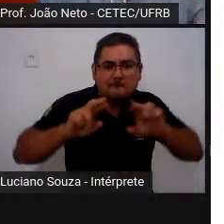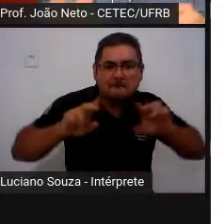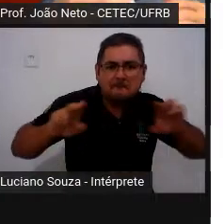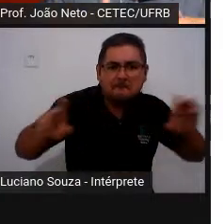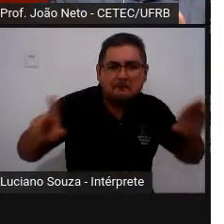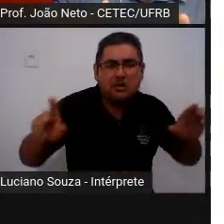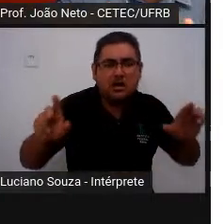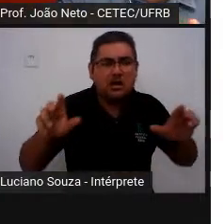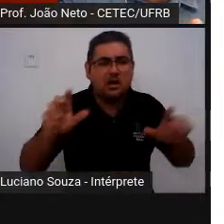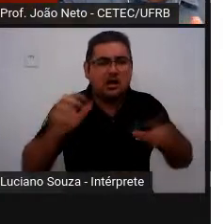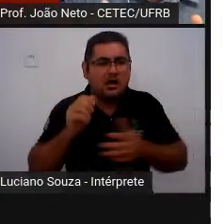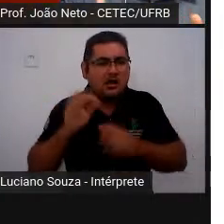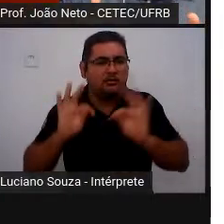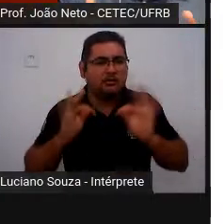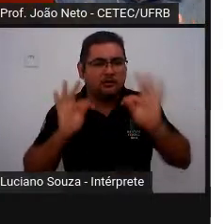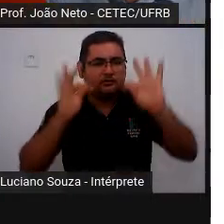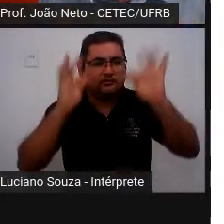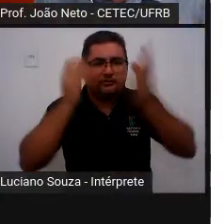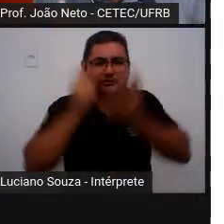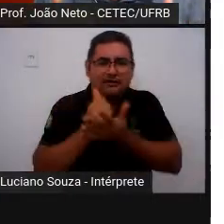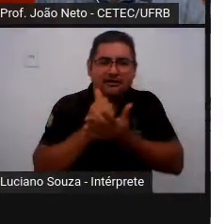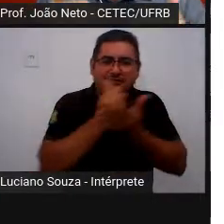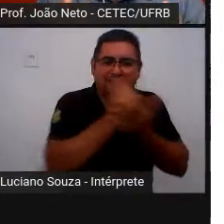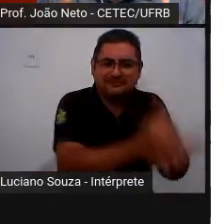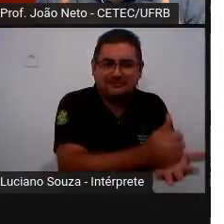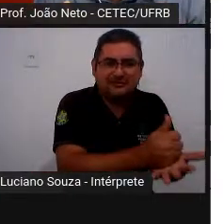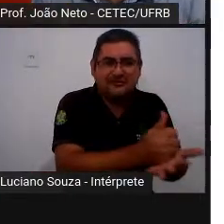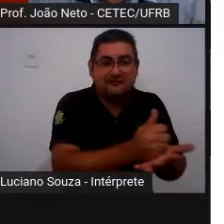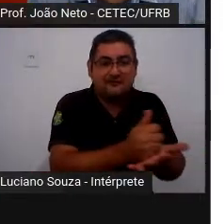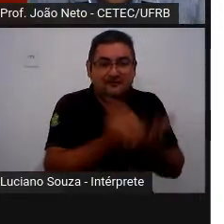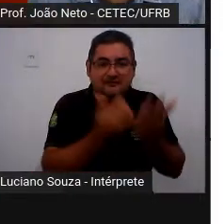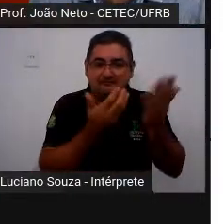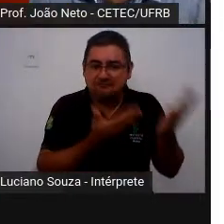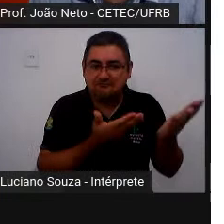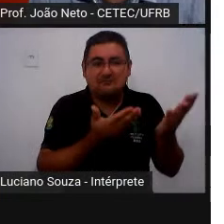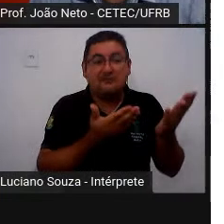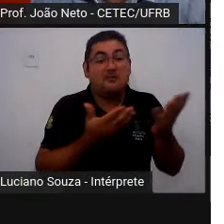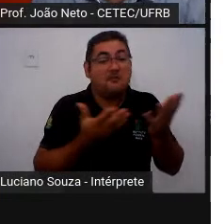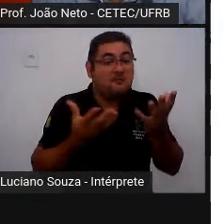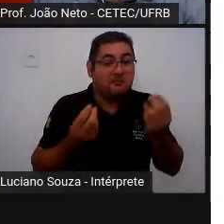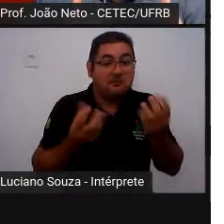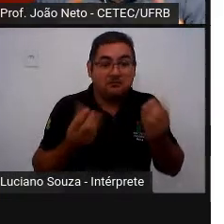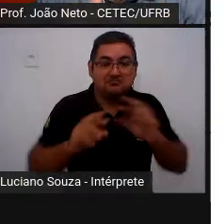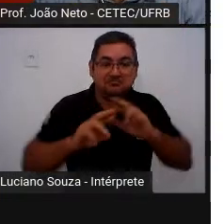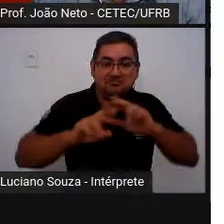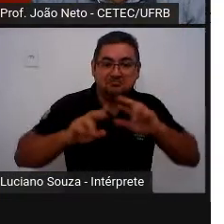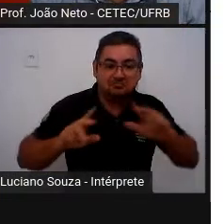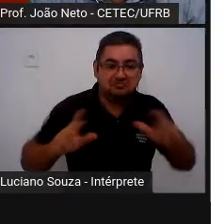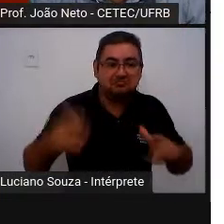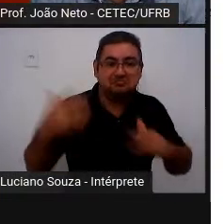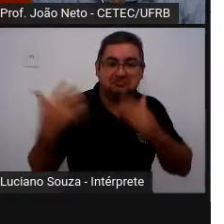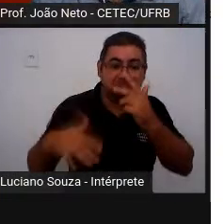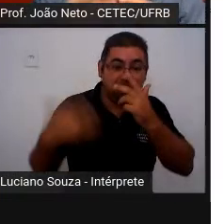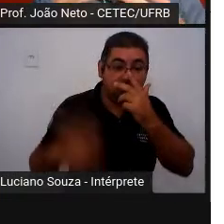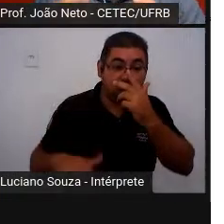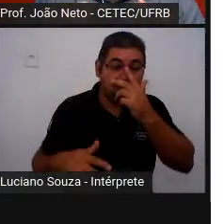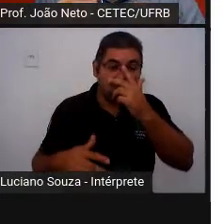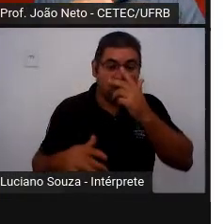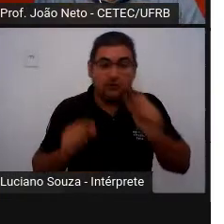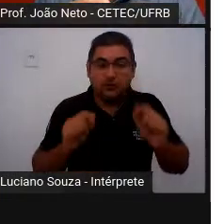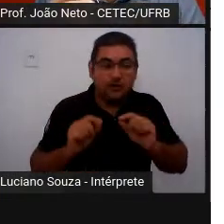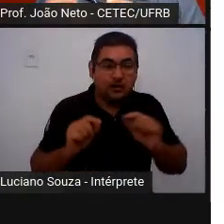perceber então aqui já tem Jam um Marco muito interessante de que olha quando nós falamos